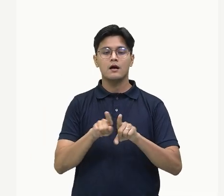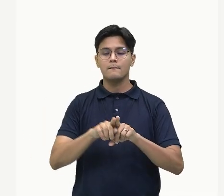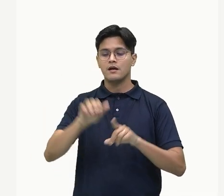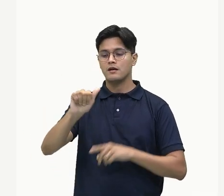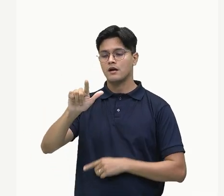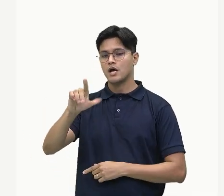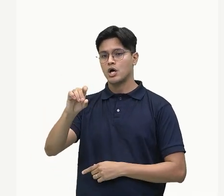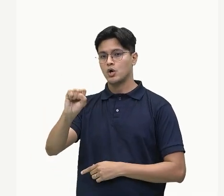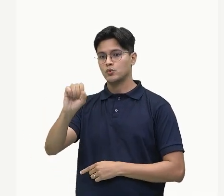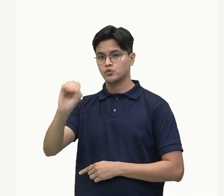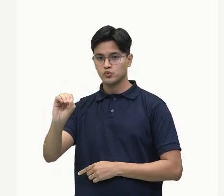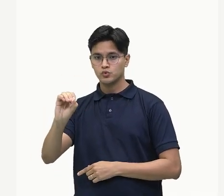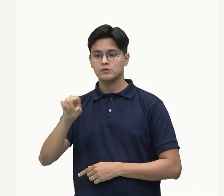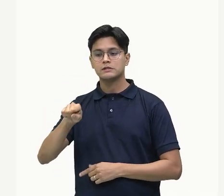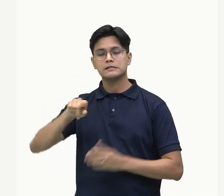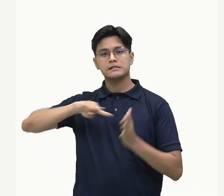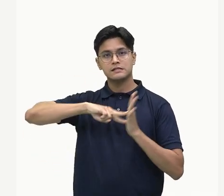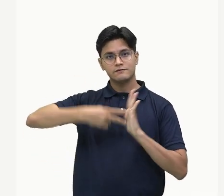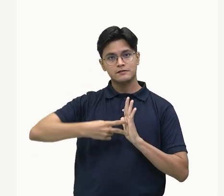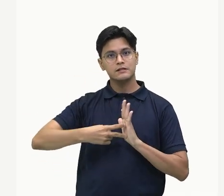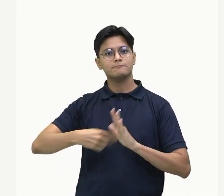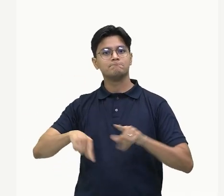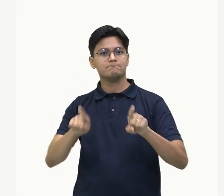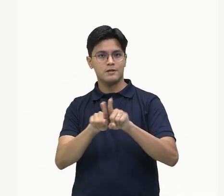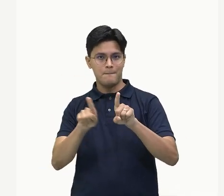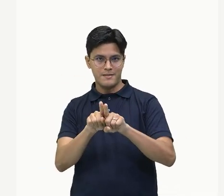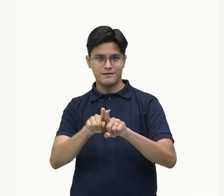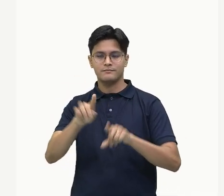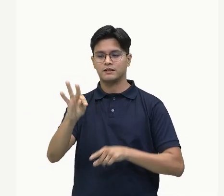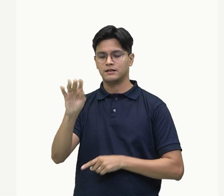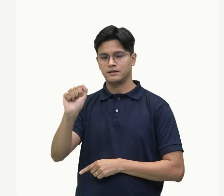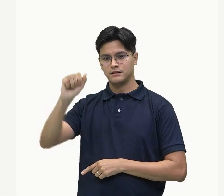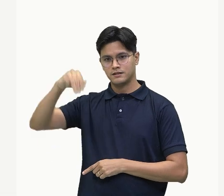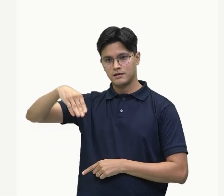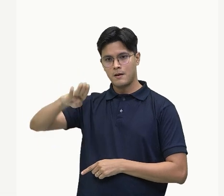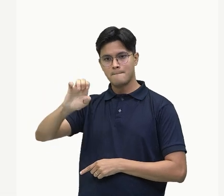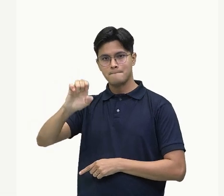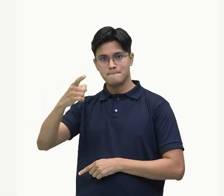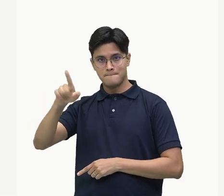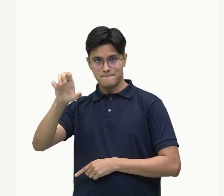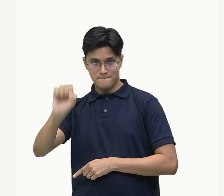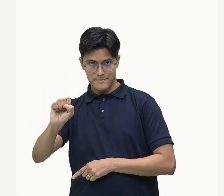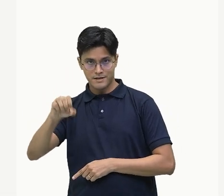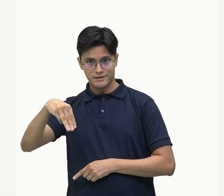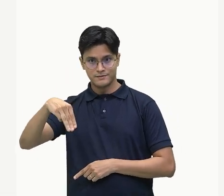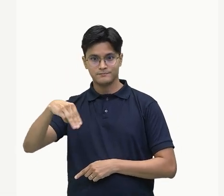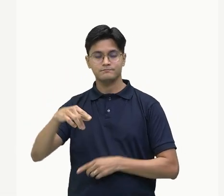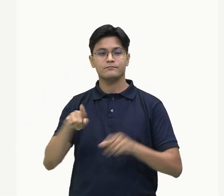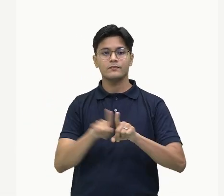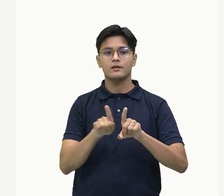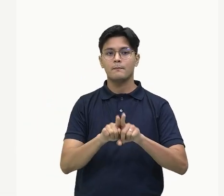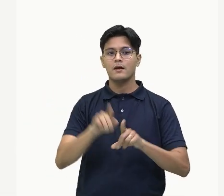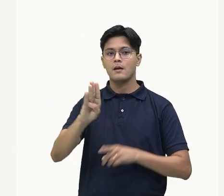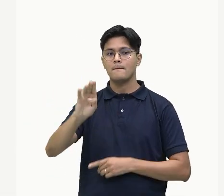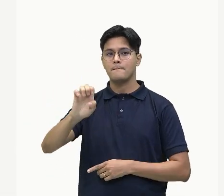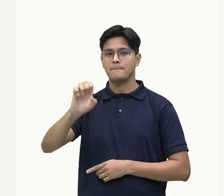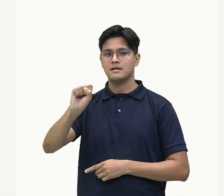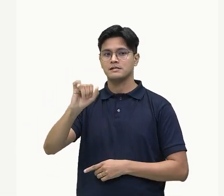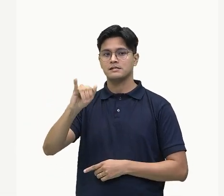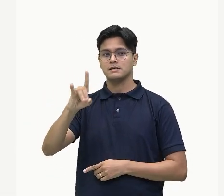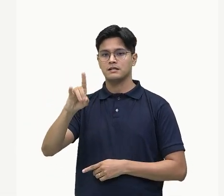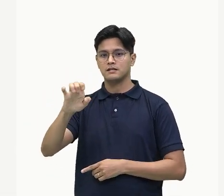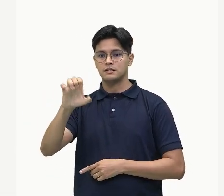também. Repare que a tradução delas é basicamente a mesma. Besides, também. In addition, em adição,